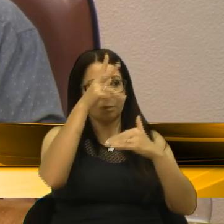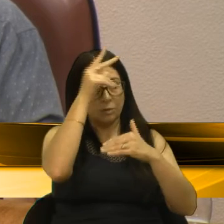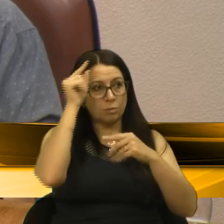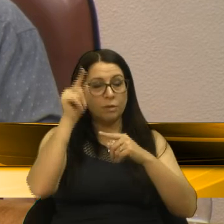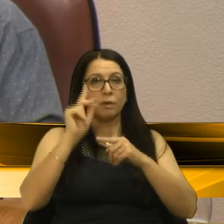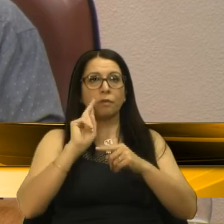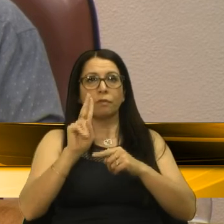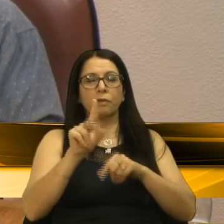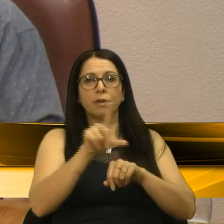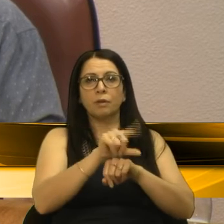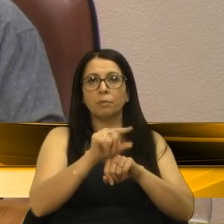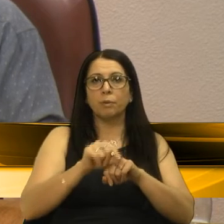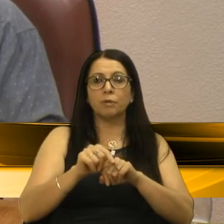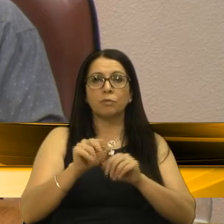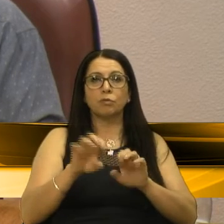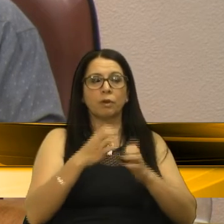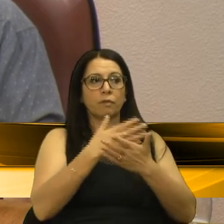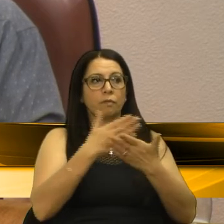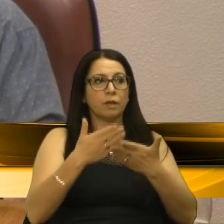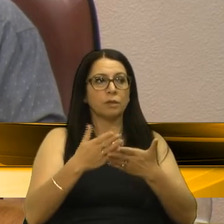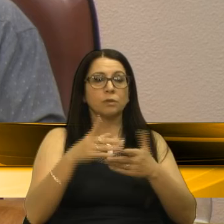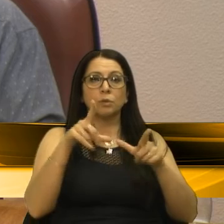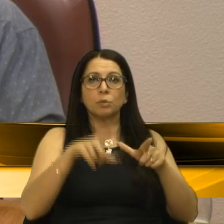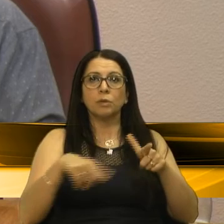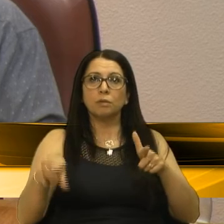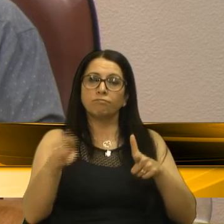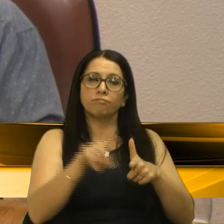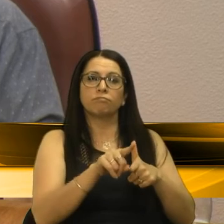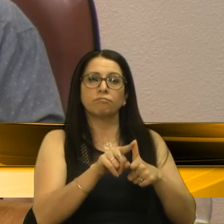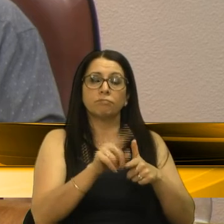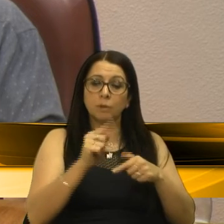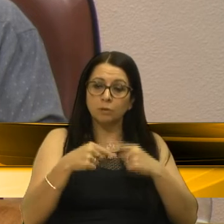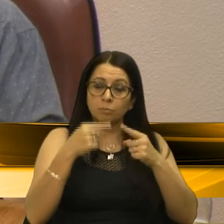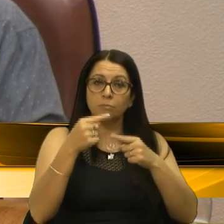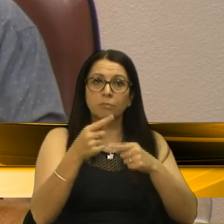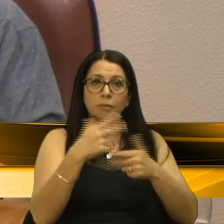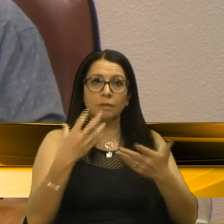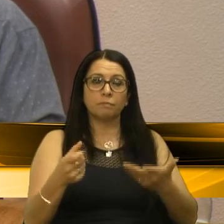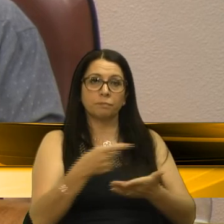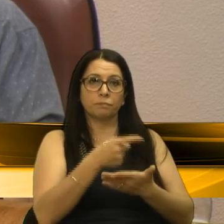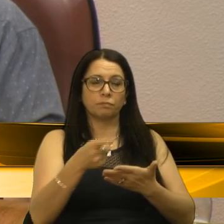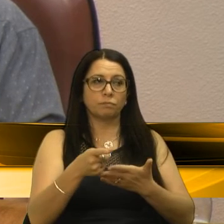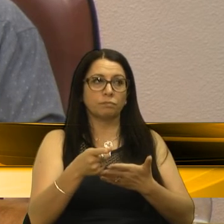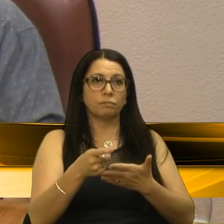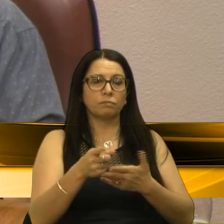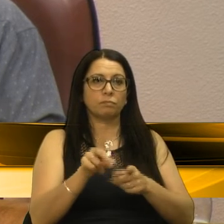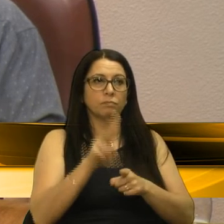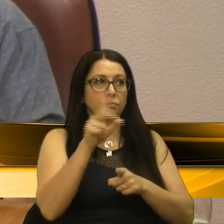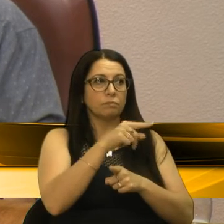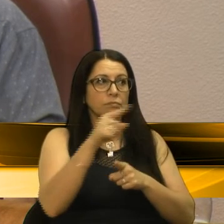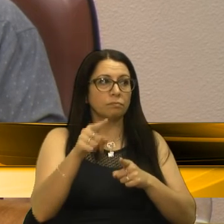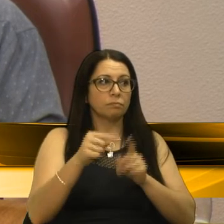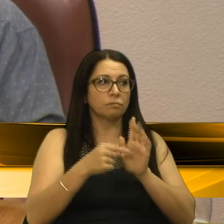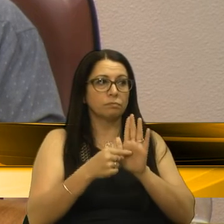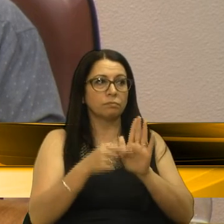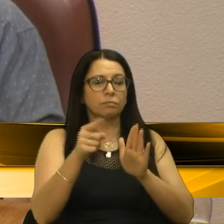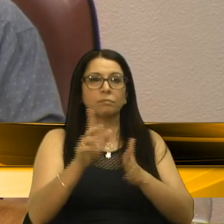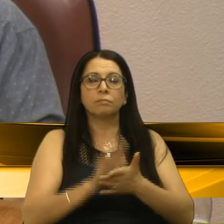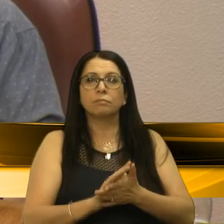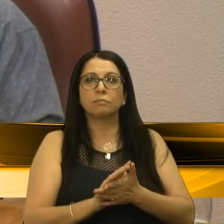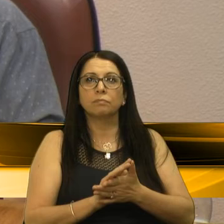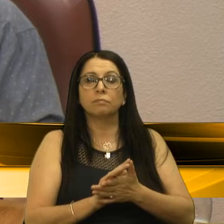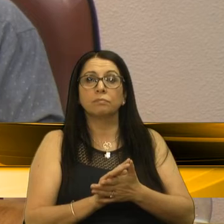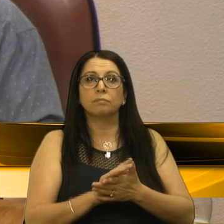o argumento relativo ao calendário de eventos do local e adjacências, em vez de fortalecer, na verdade,